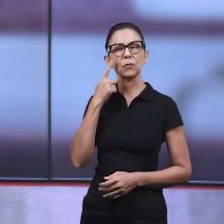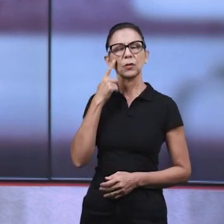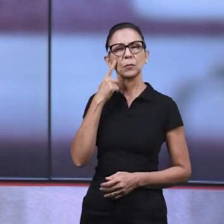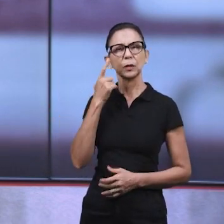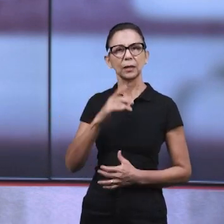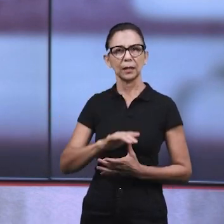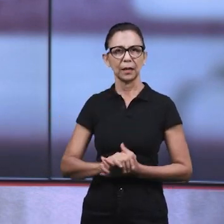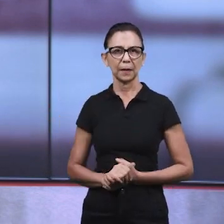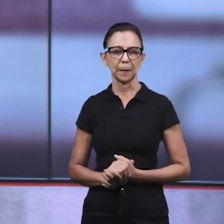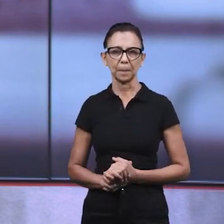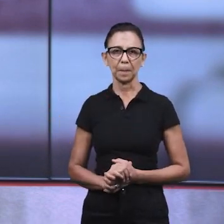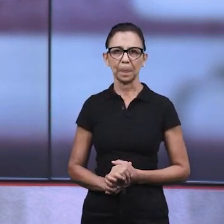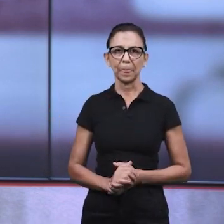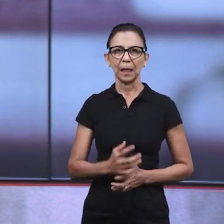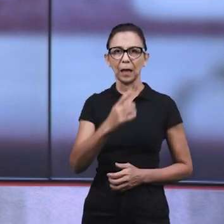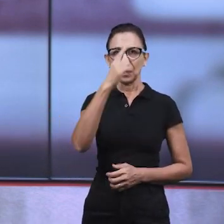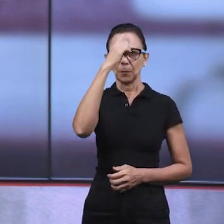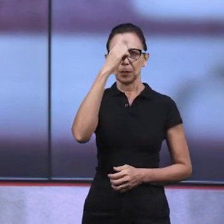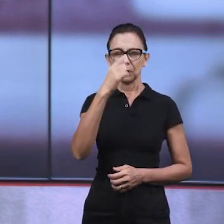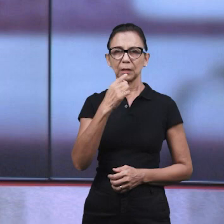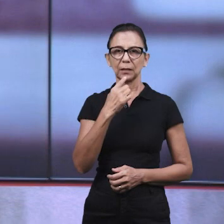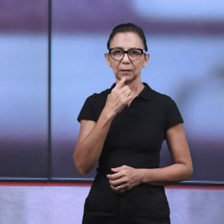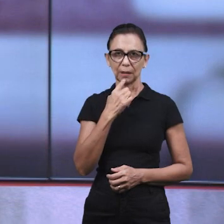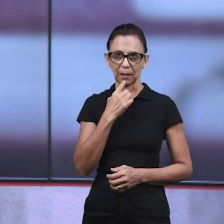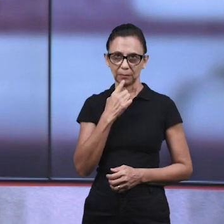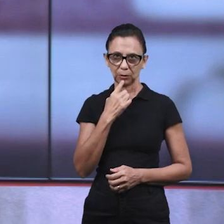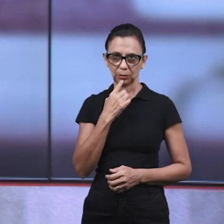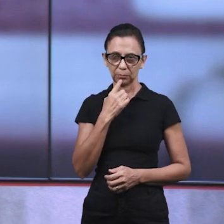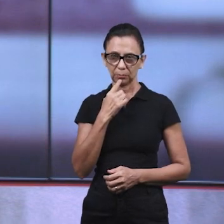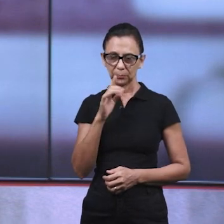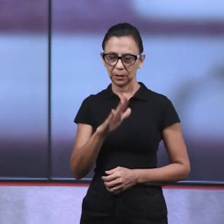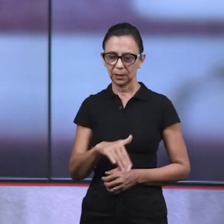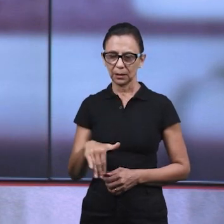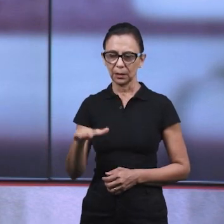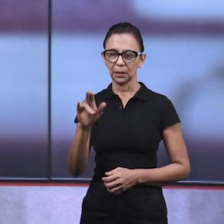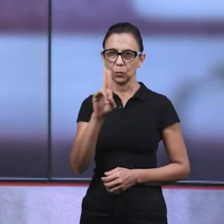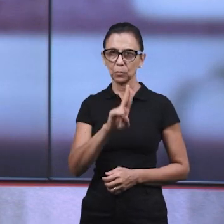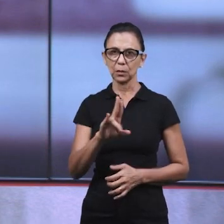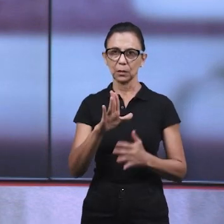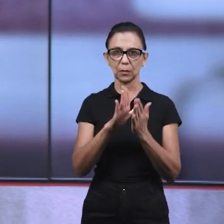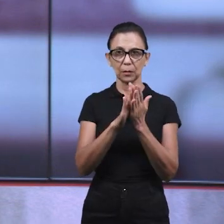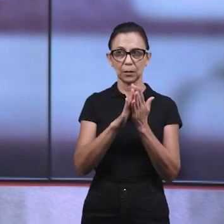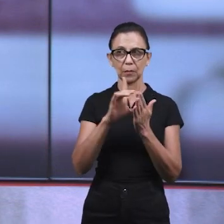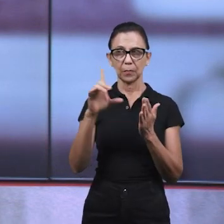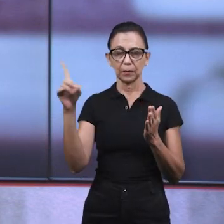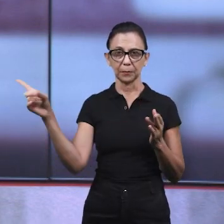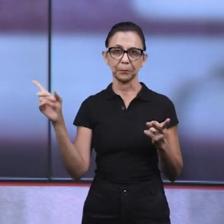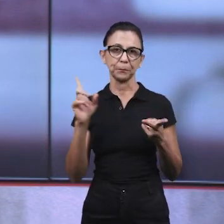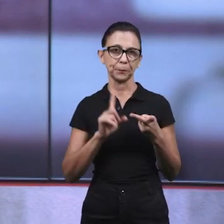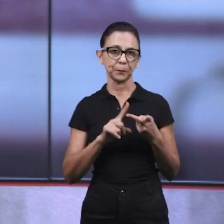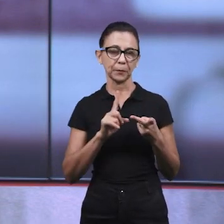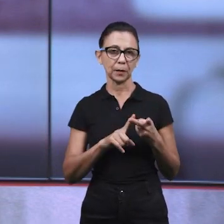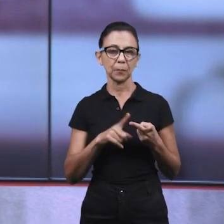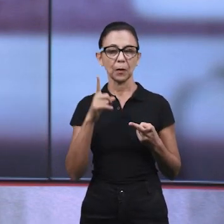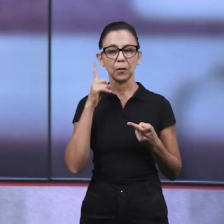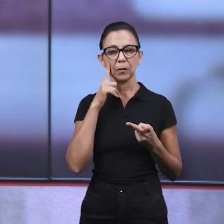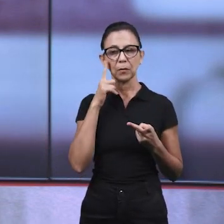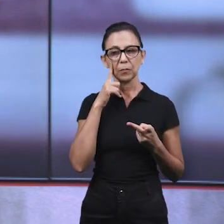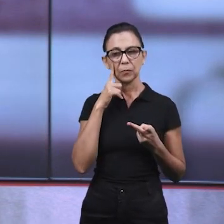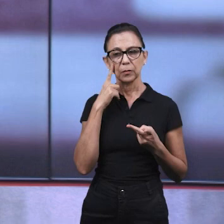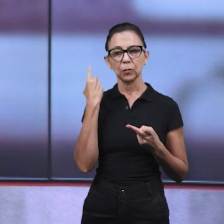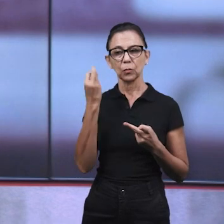sobre a construtividade das crianças por meio da palavra. Compreendemos que é no processo de